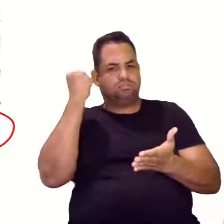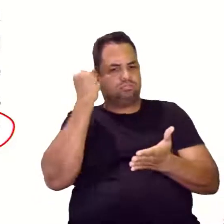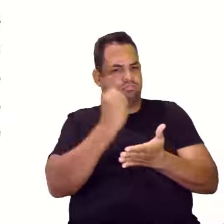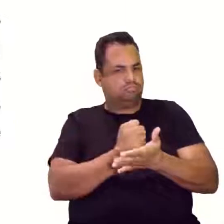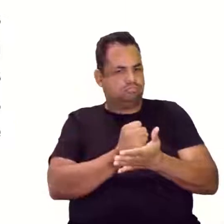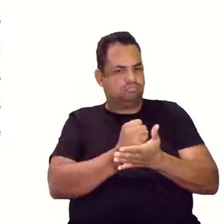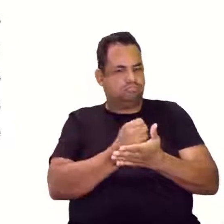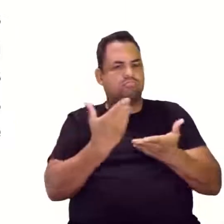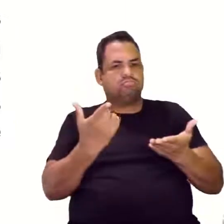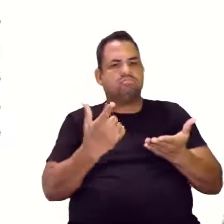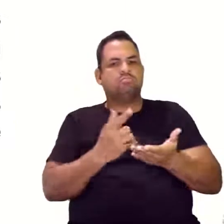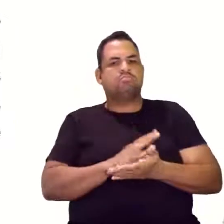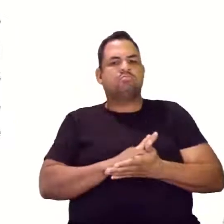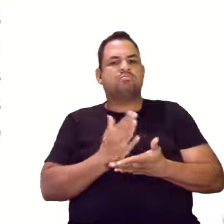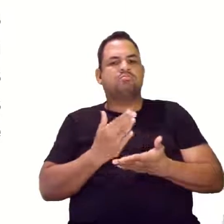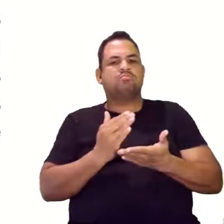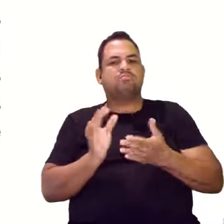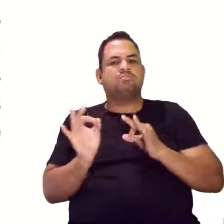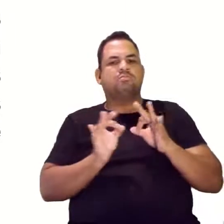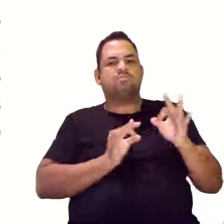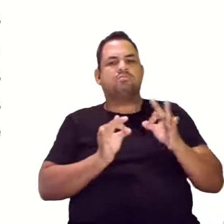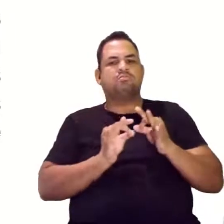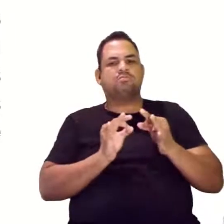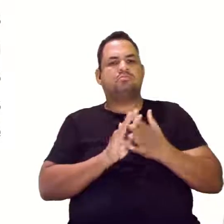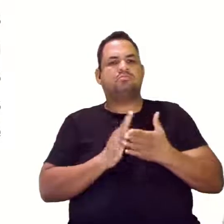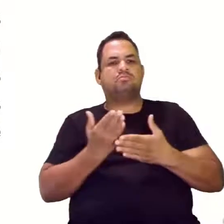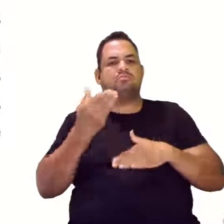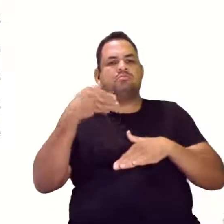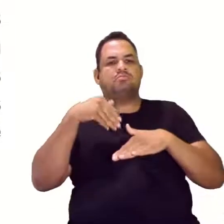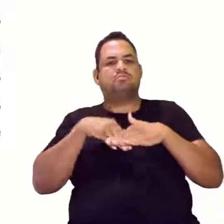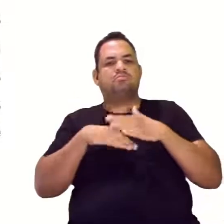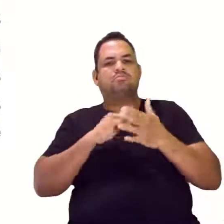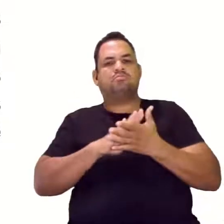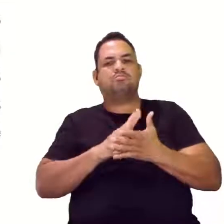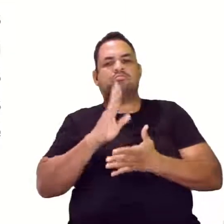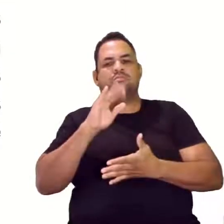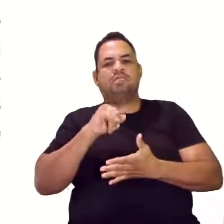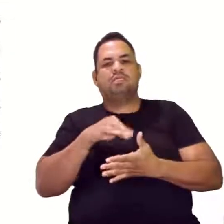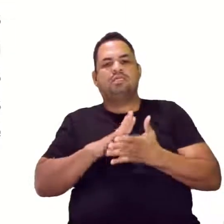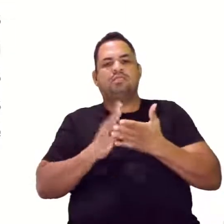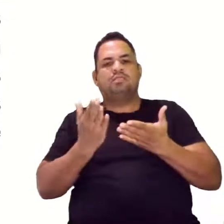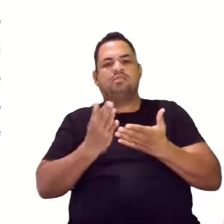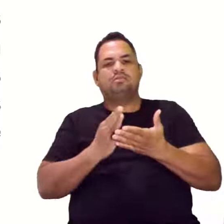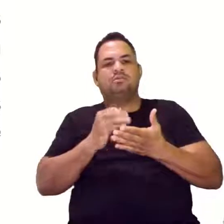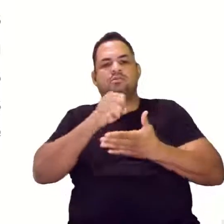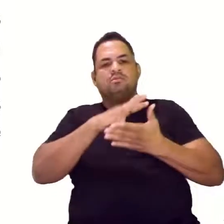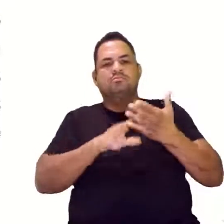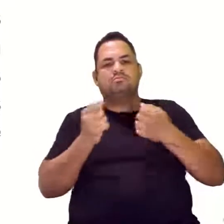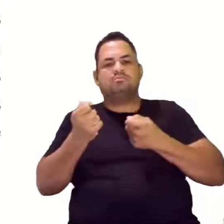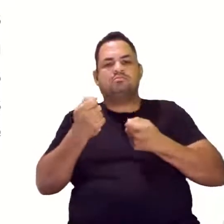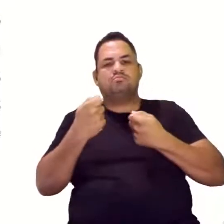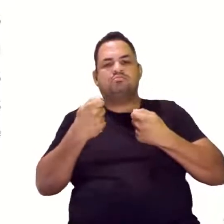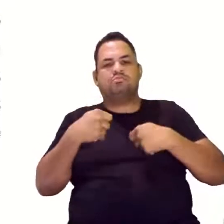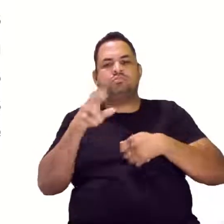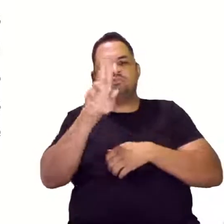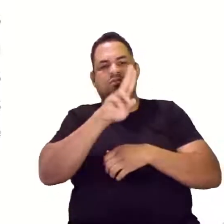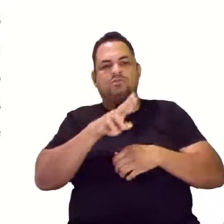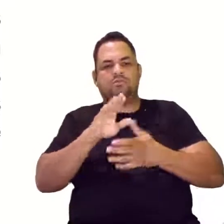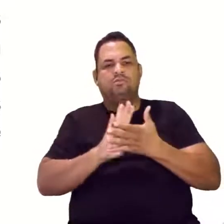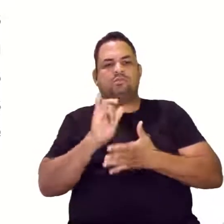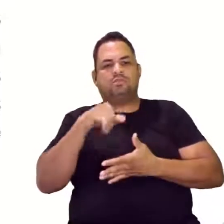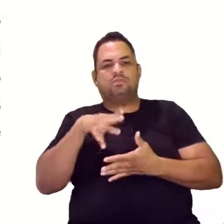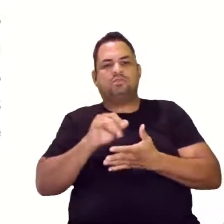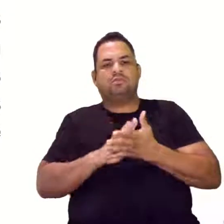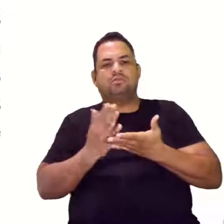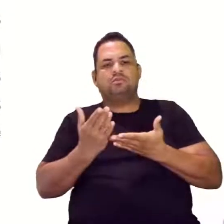foram autorizadas, a compor o Banco Nacional de Itens, o famoso BNI, são questões que podem ser usadas em provas do